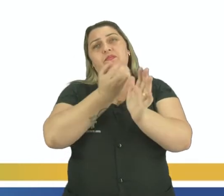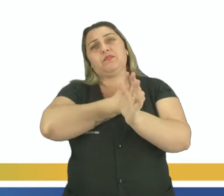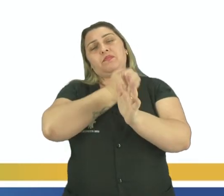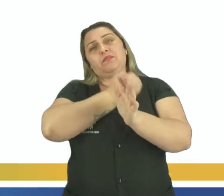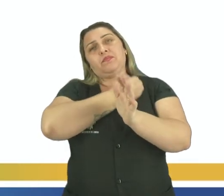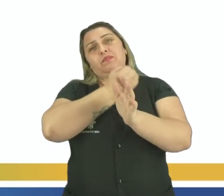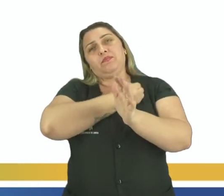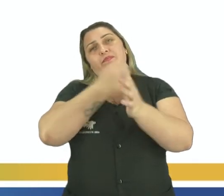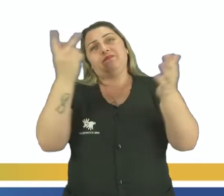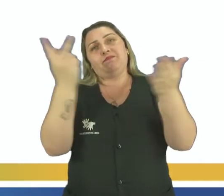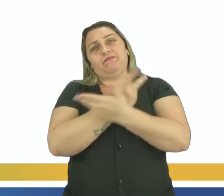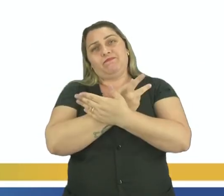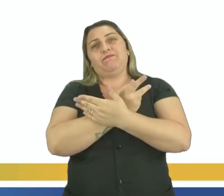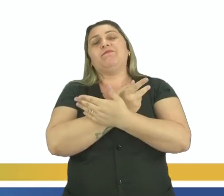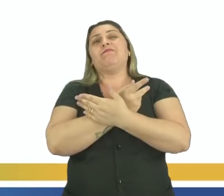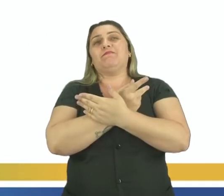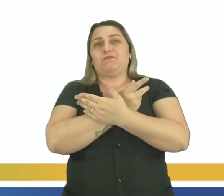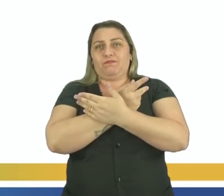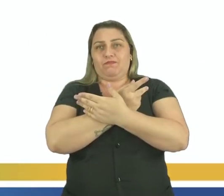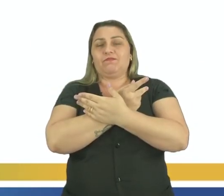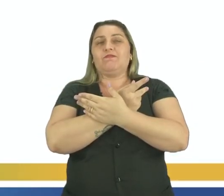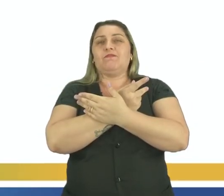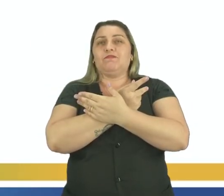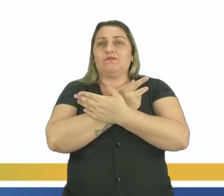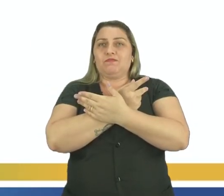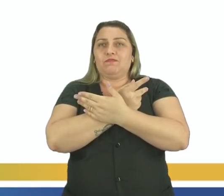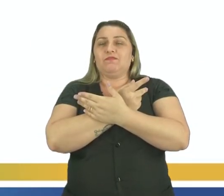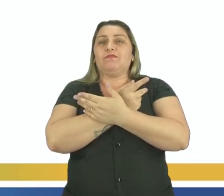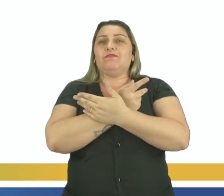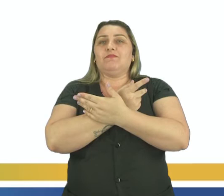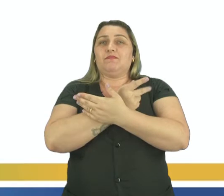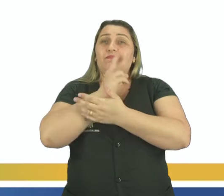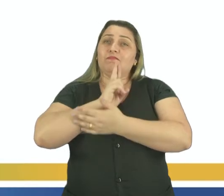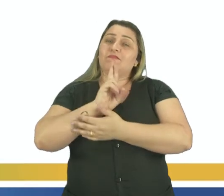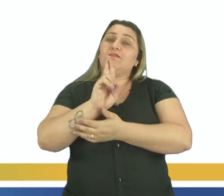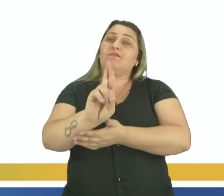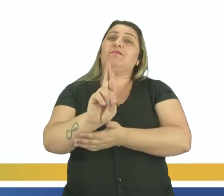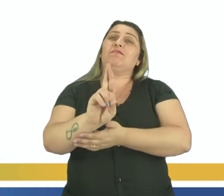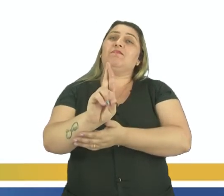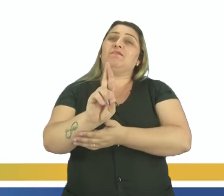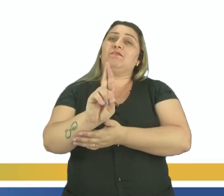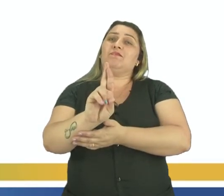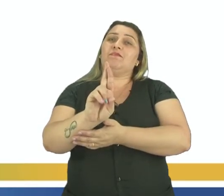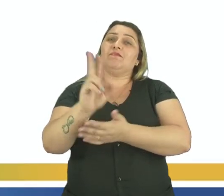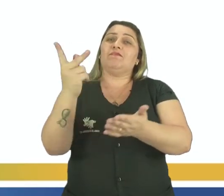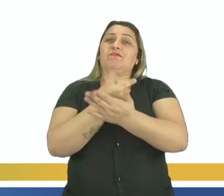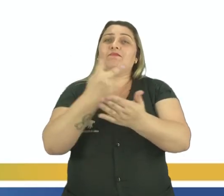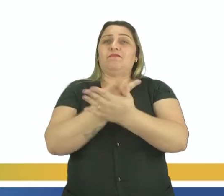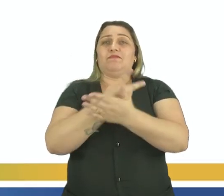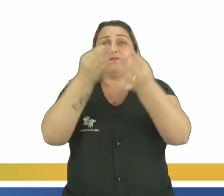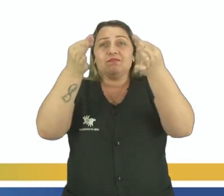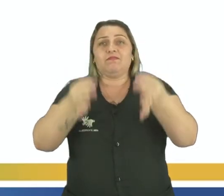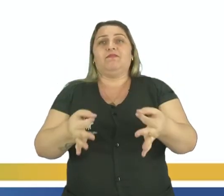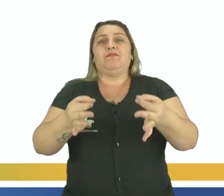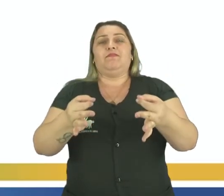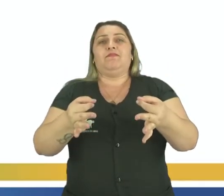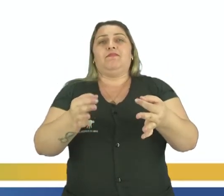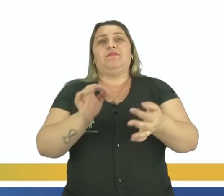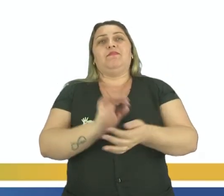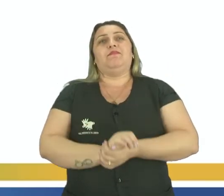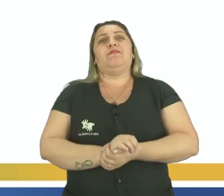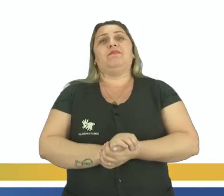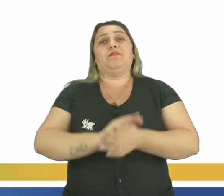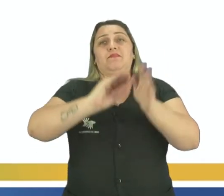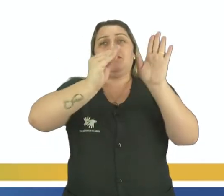números no lugarem errados e a minha conta vai ter um resultado incorreto, certinho? Então, aí